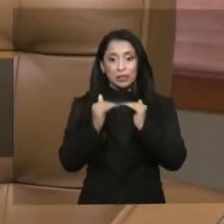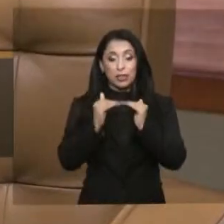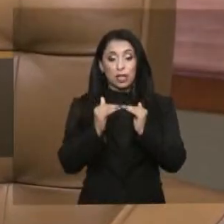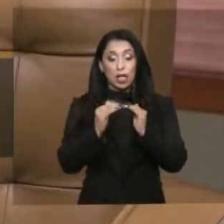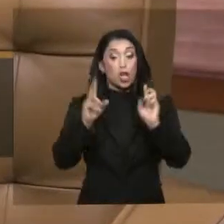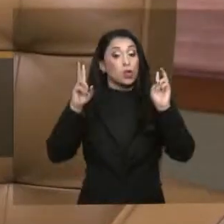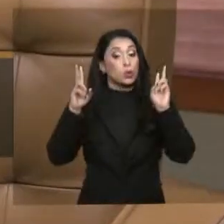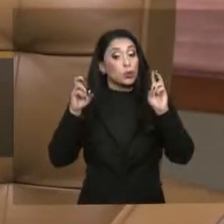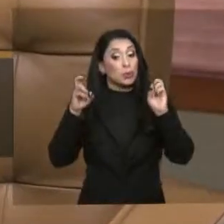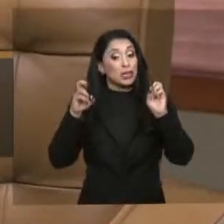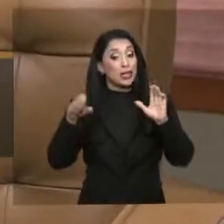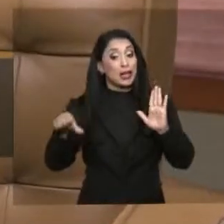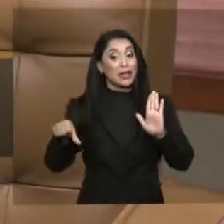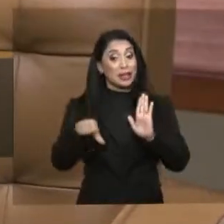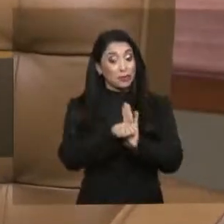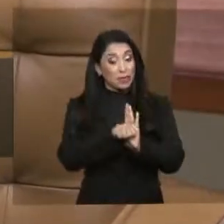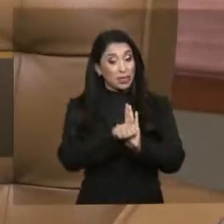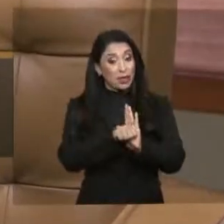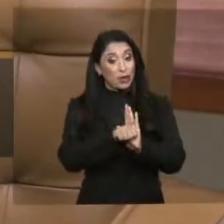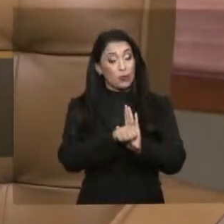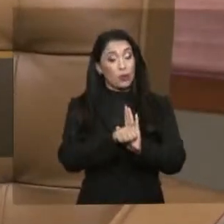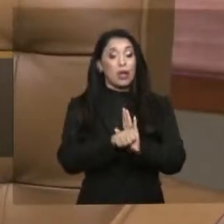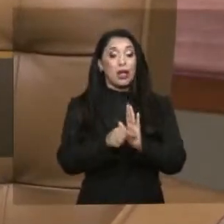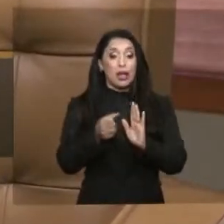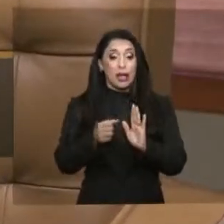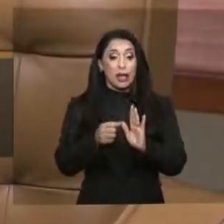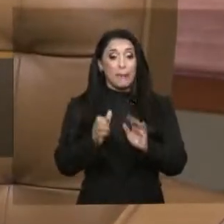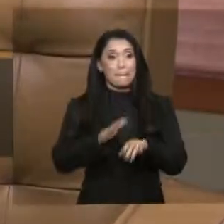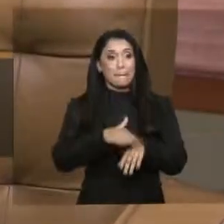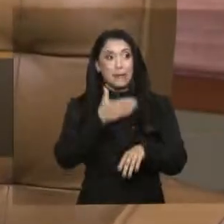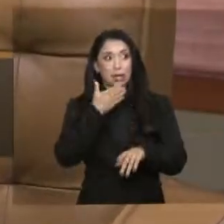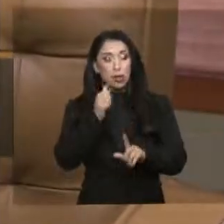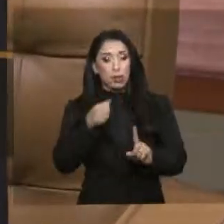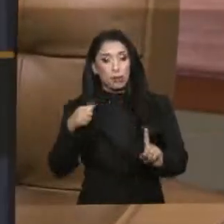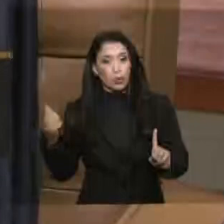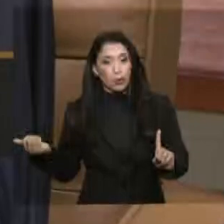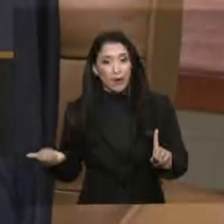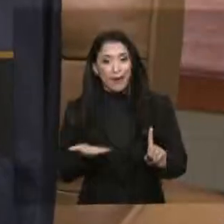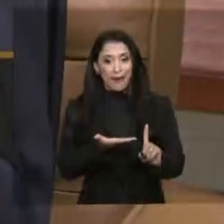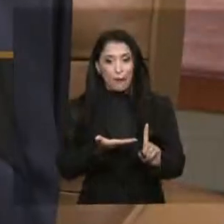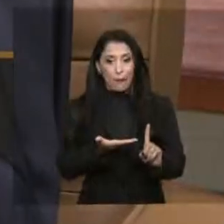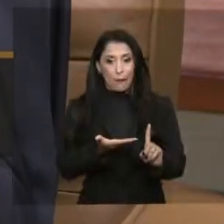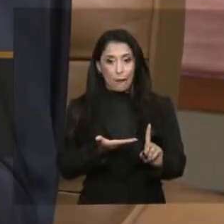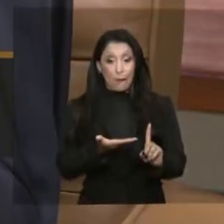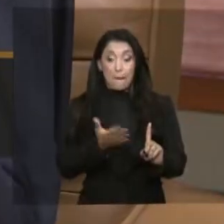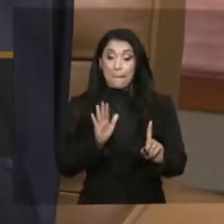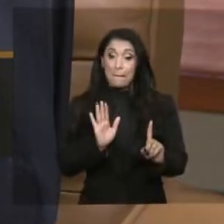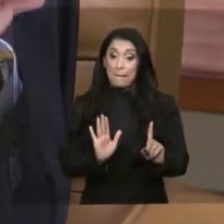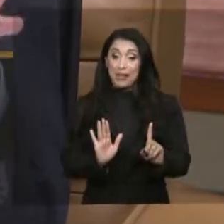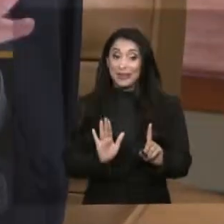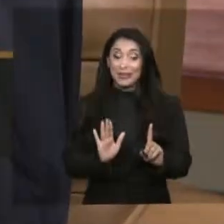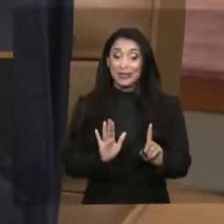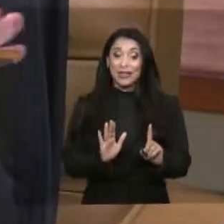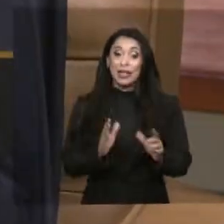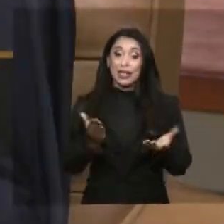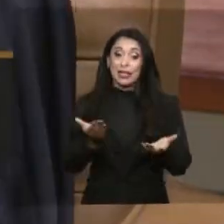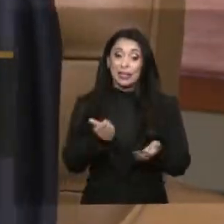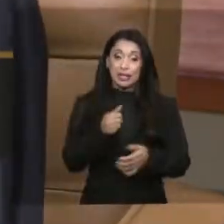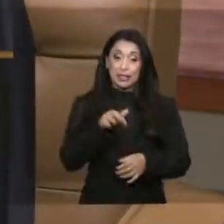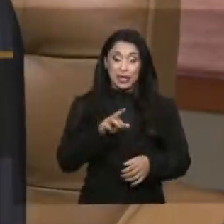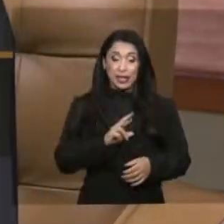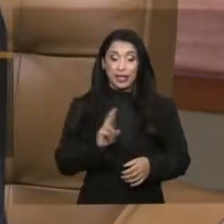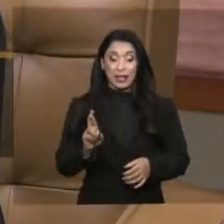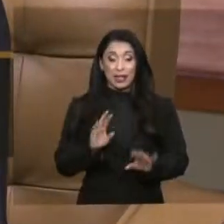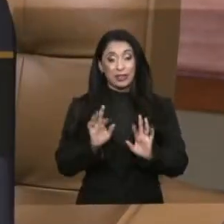criminal é favorável ao réu. Agora, claro que depois, aqui neste caso específico, porque de fato, salvo